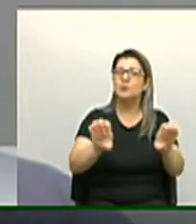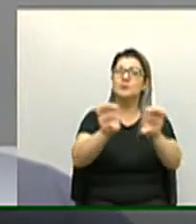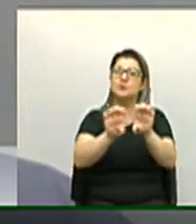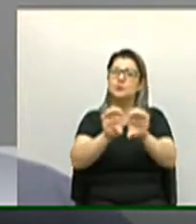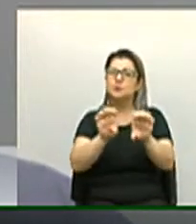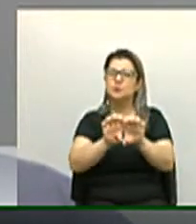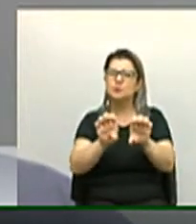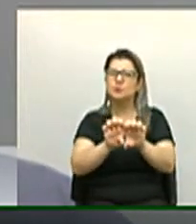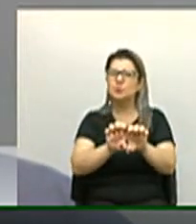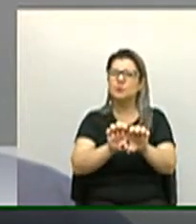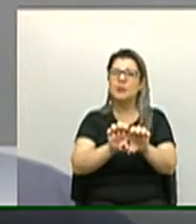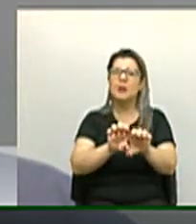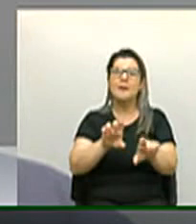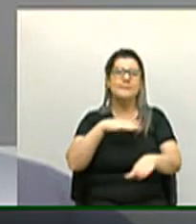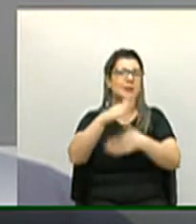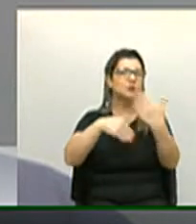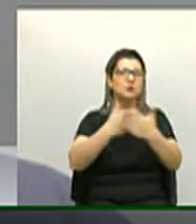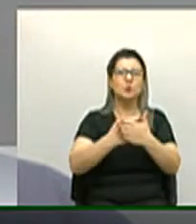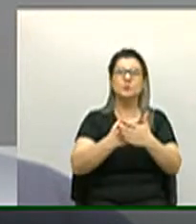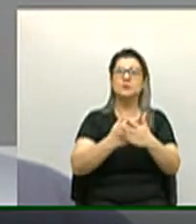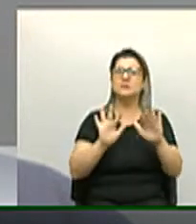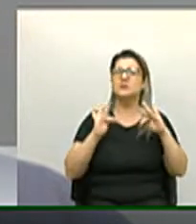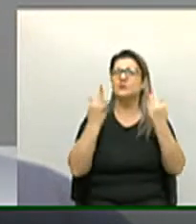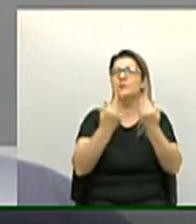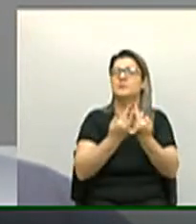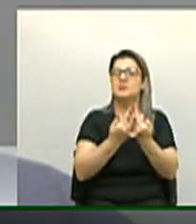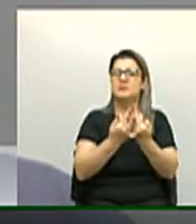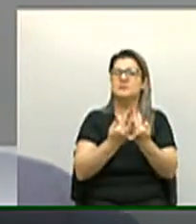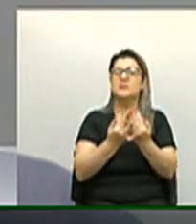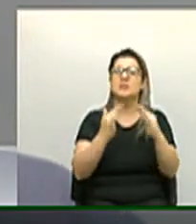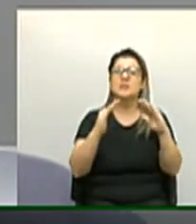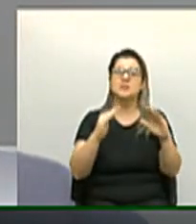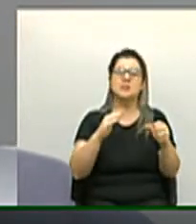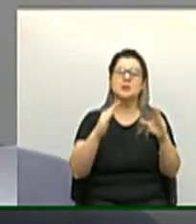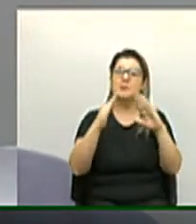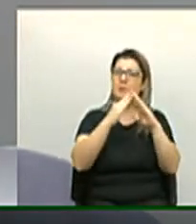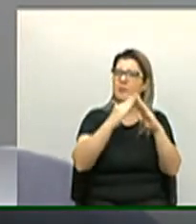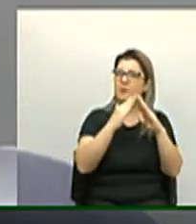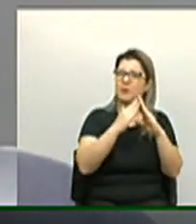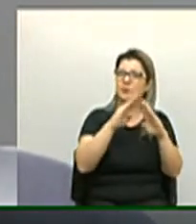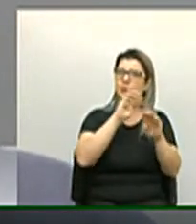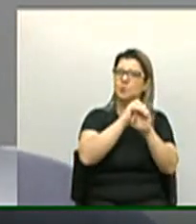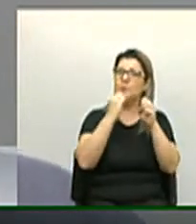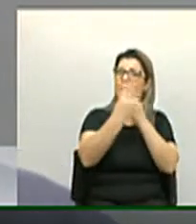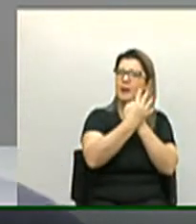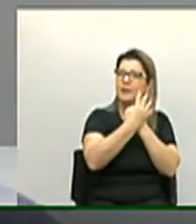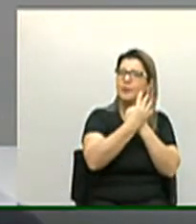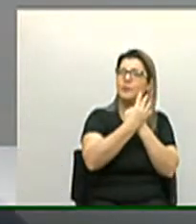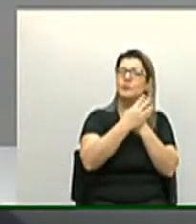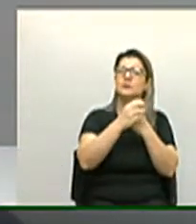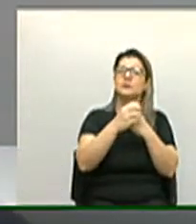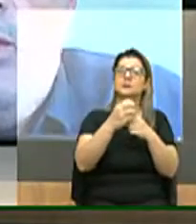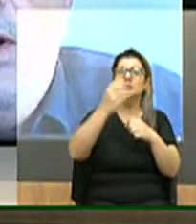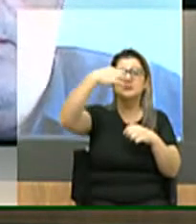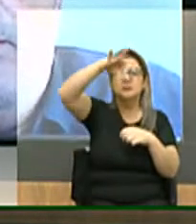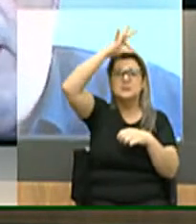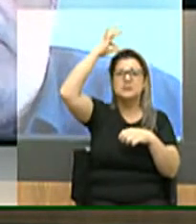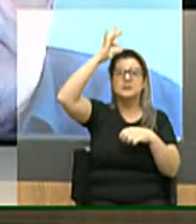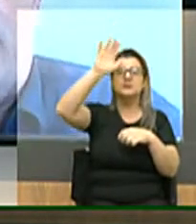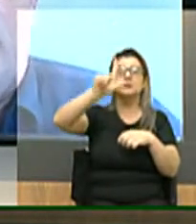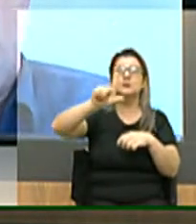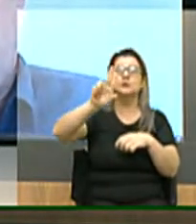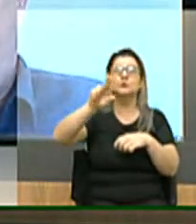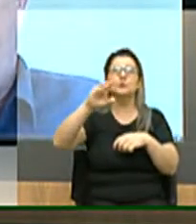a todas aquelas pessoas que moram no bairro Santa Luzia. Muito obrigado e peço a votação favorável.